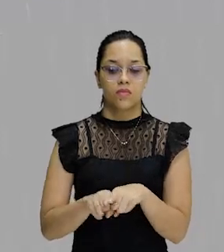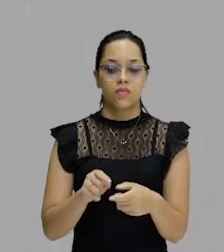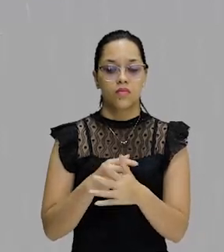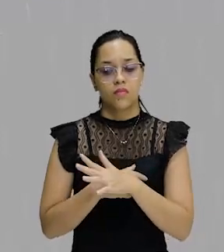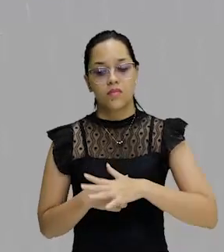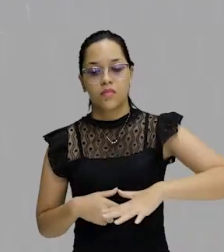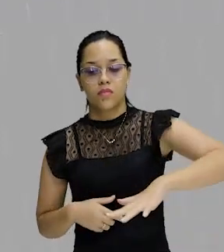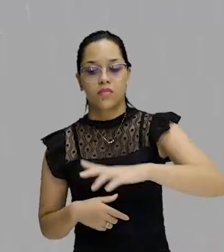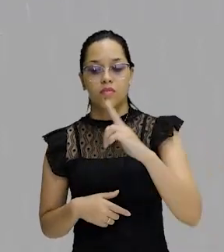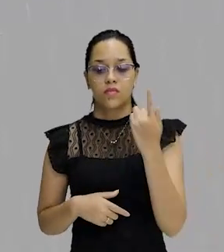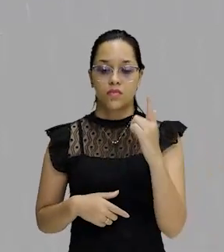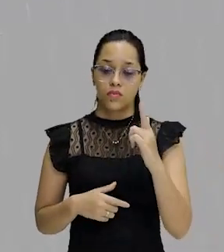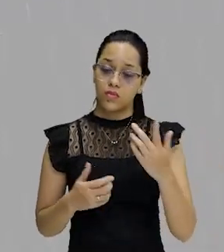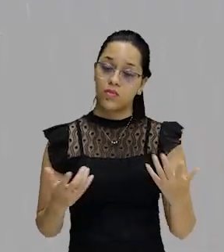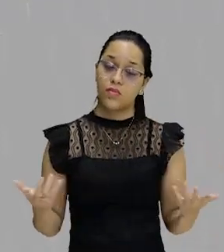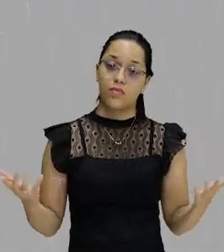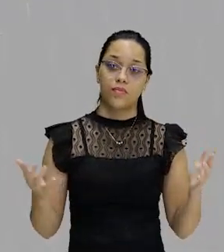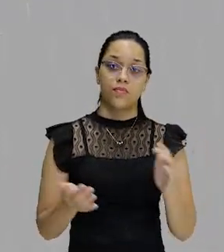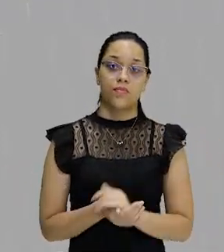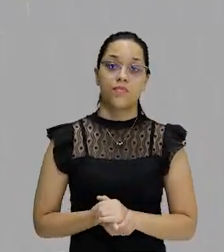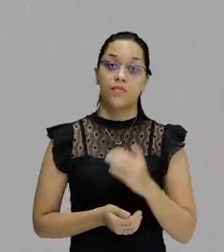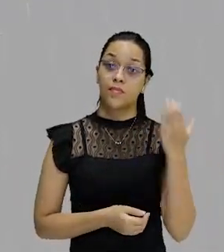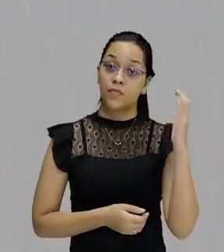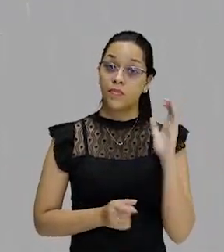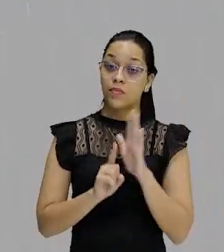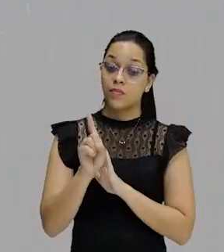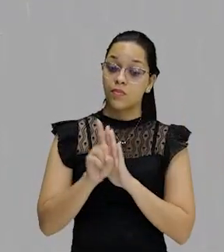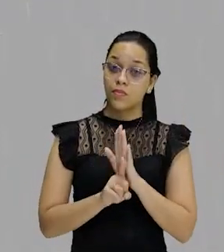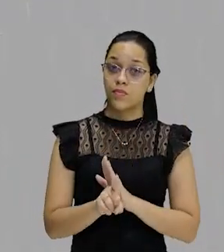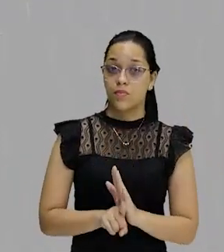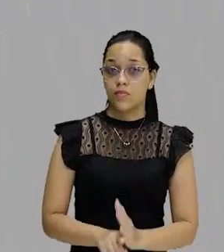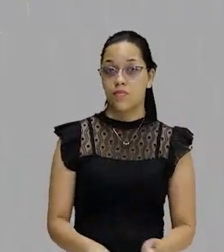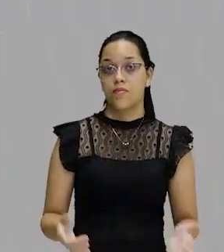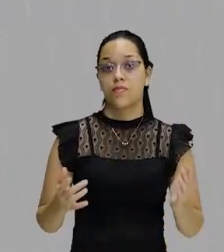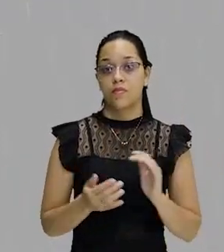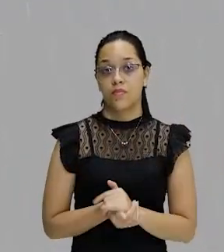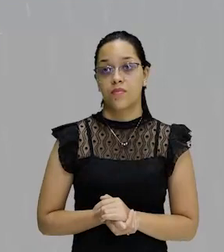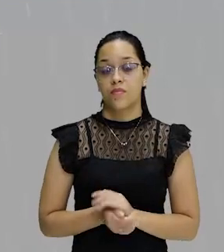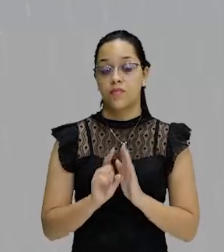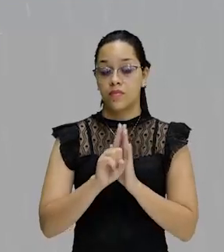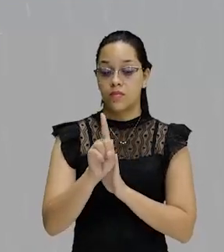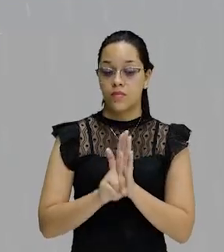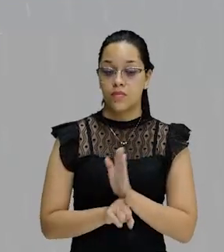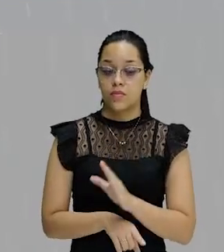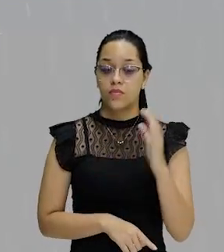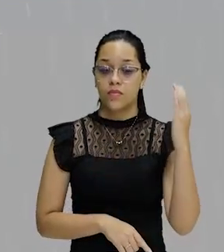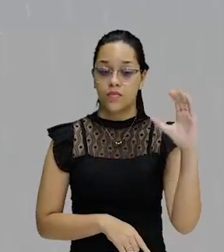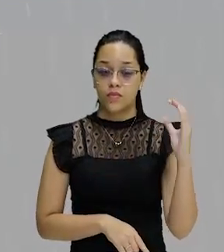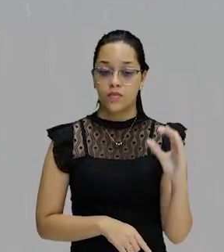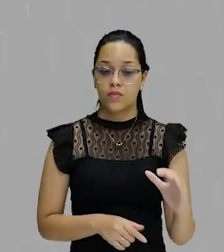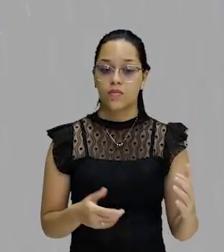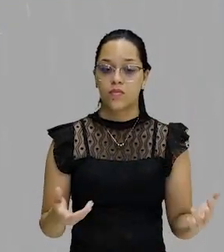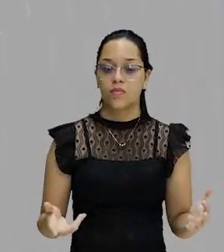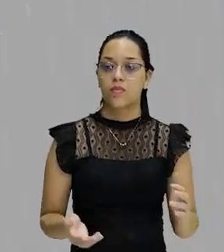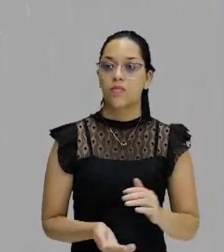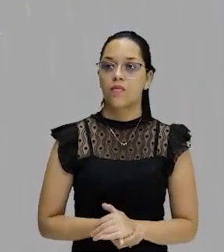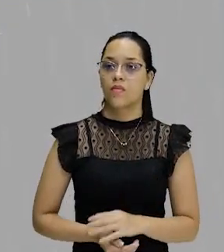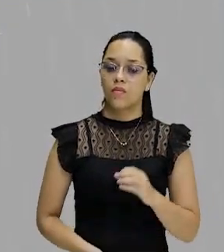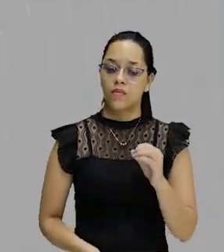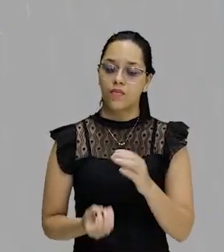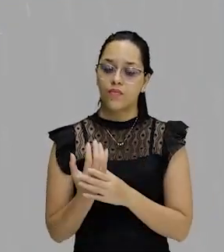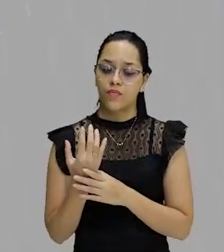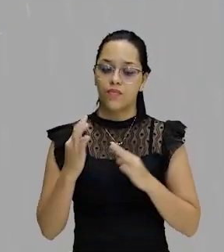espaço geográfico. Olha aí a ciência, através da pesquisa, olha a ciência aqui, pesquisa científica e da